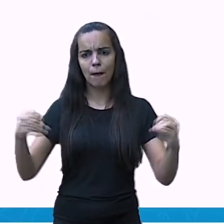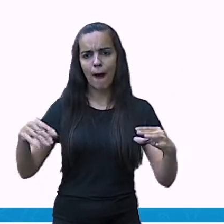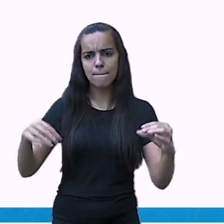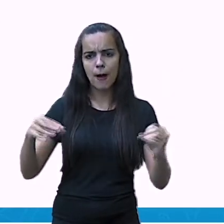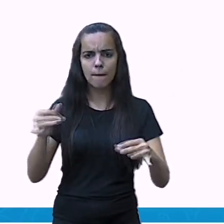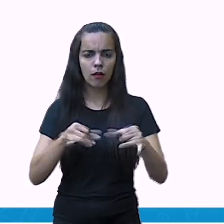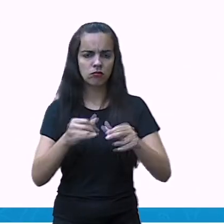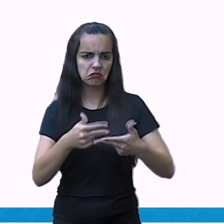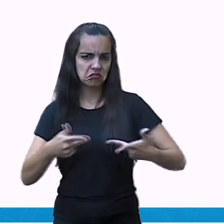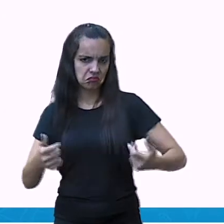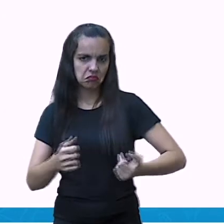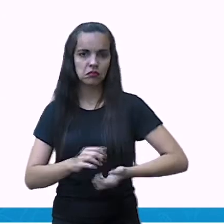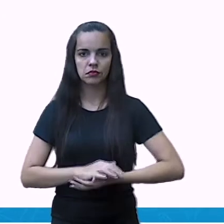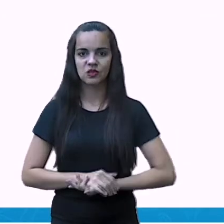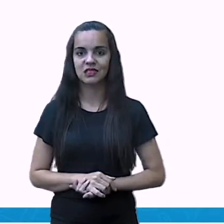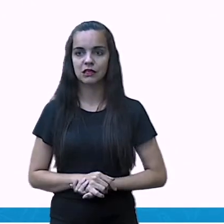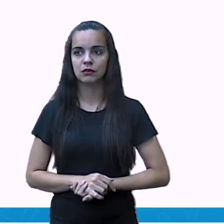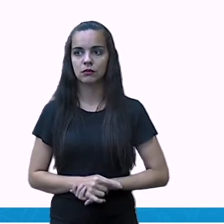Ok?